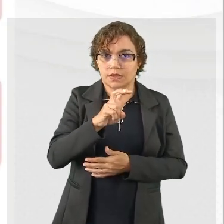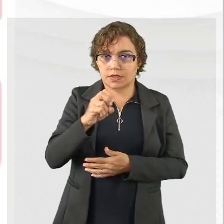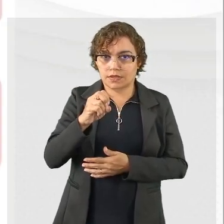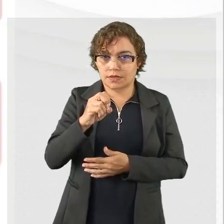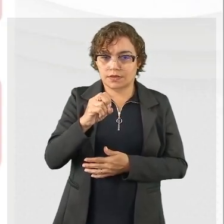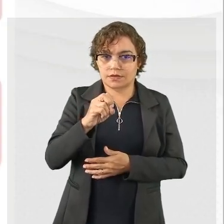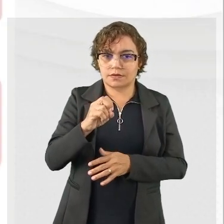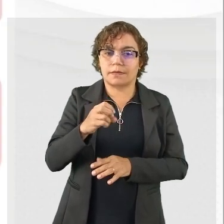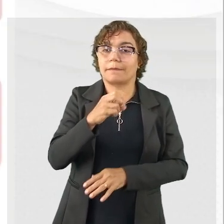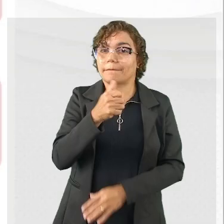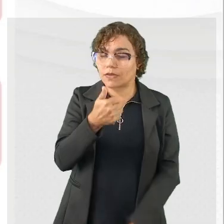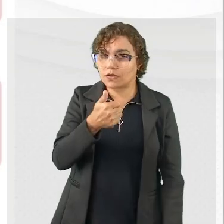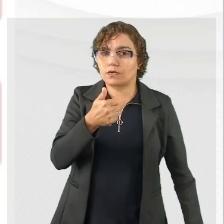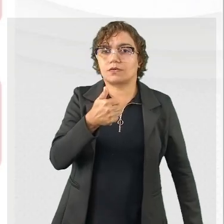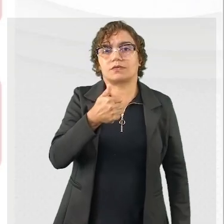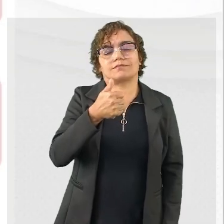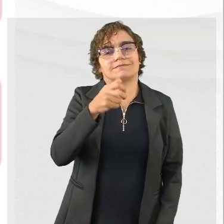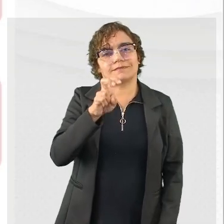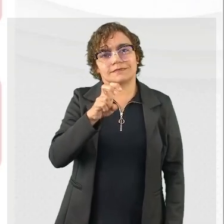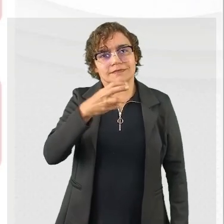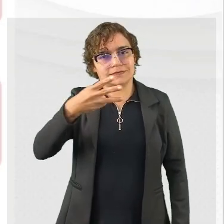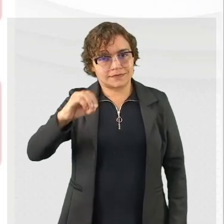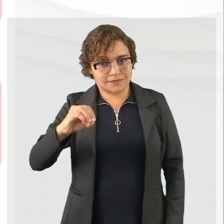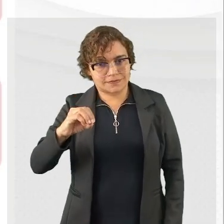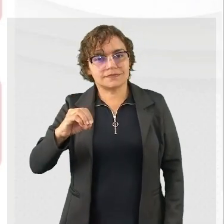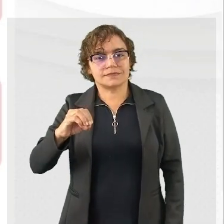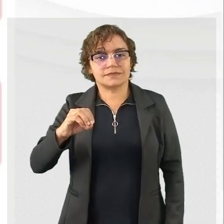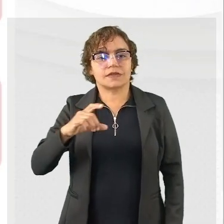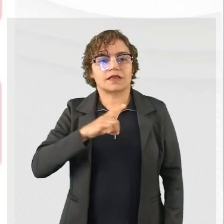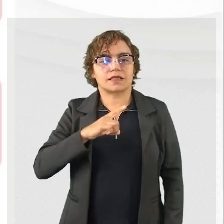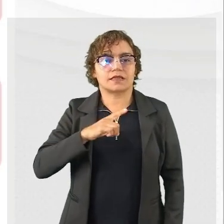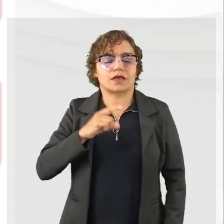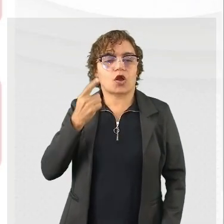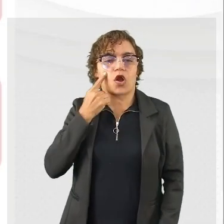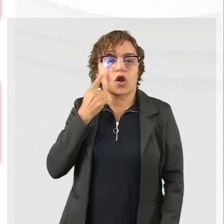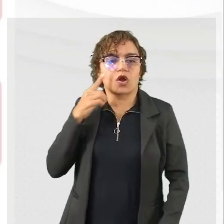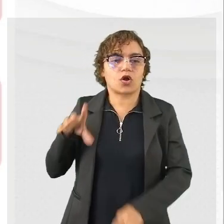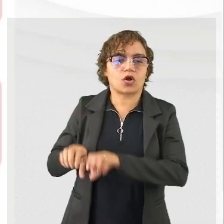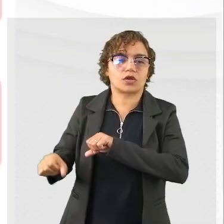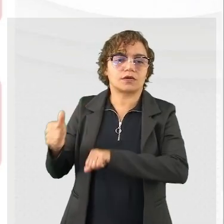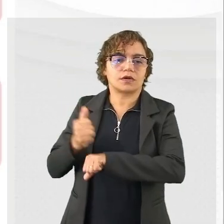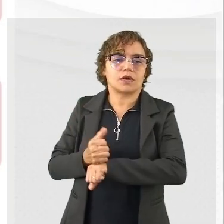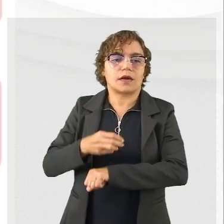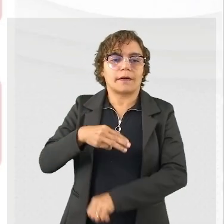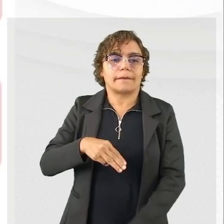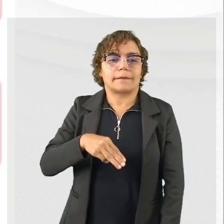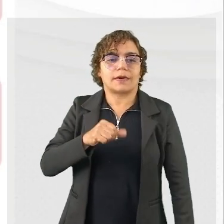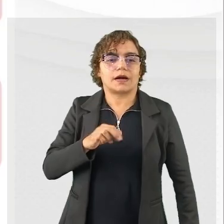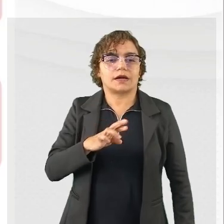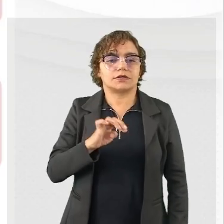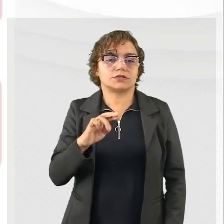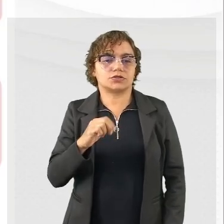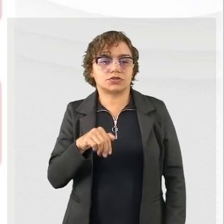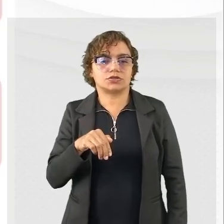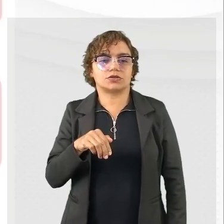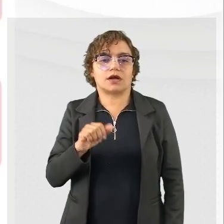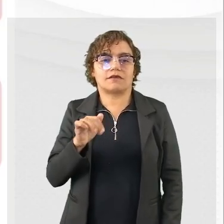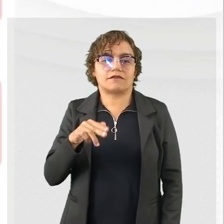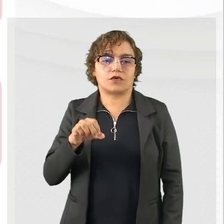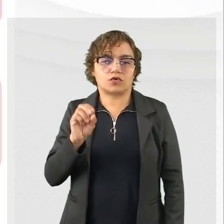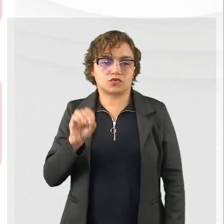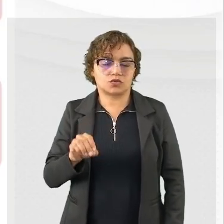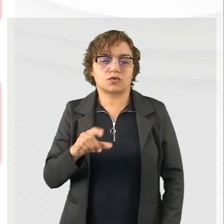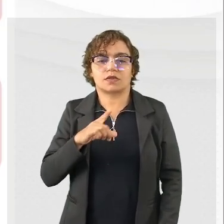1530, com a expedição de Martim Afonso de Souza. É uma expedição colonizadora que tentava proteger a